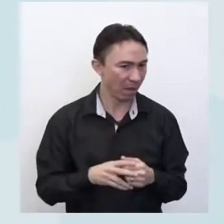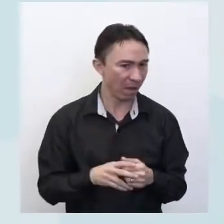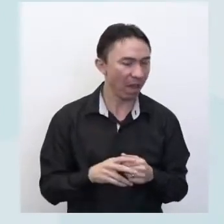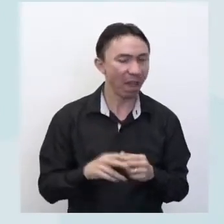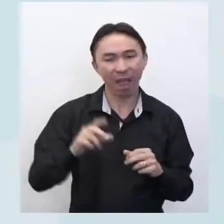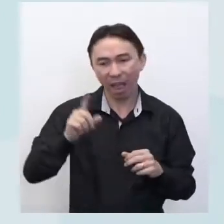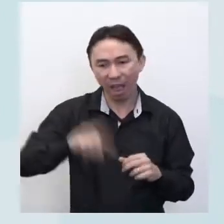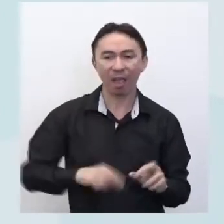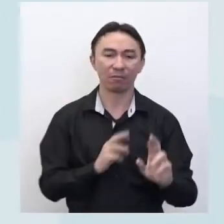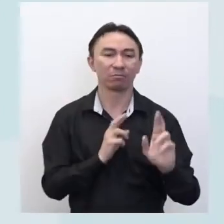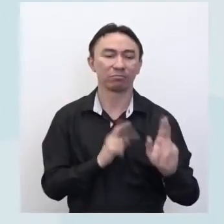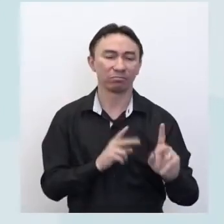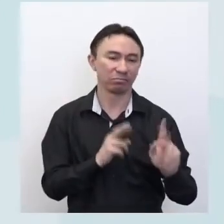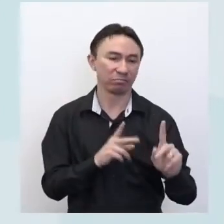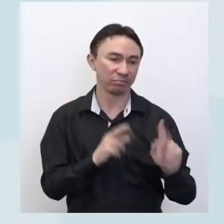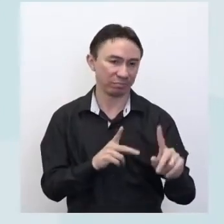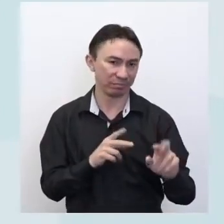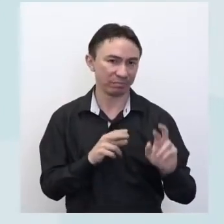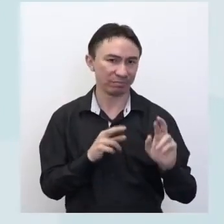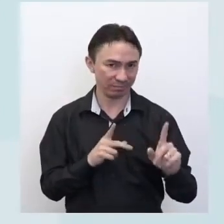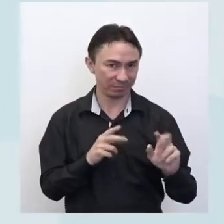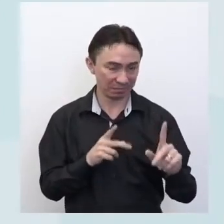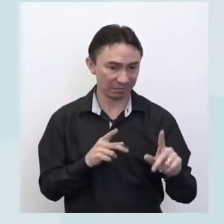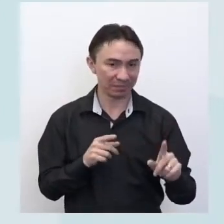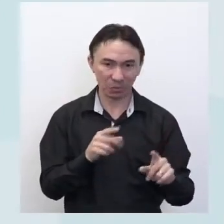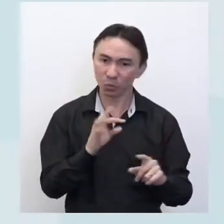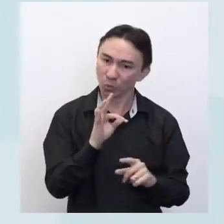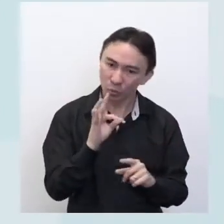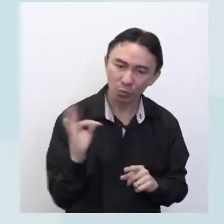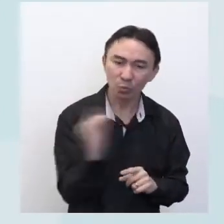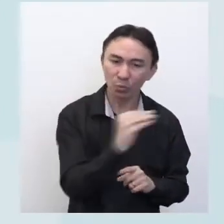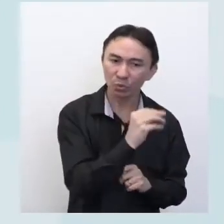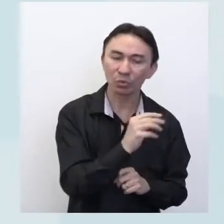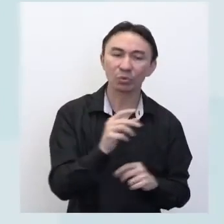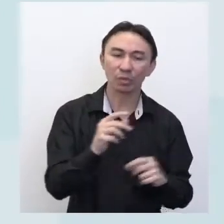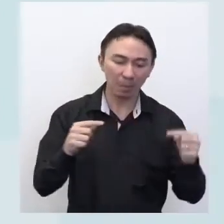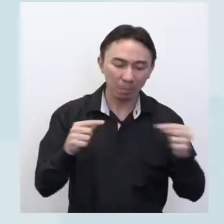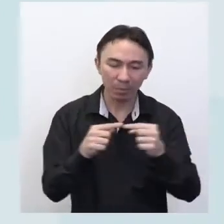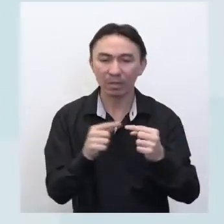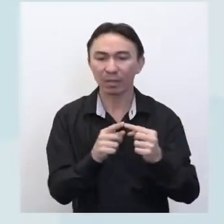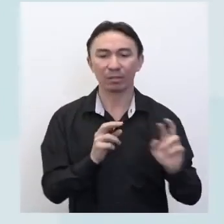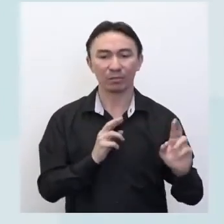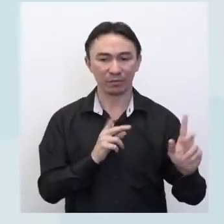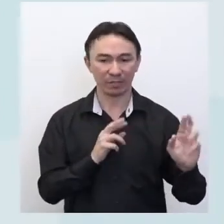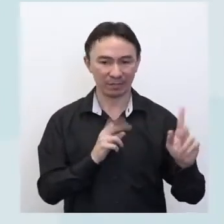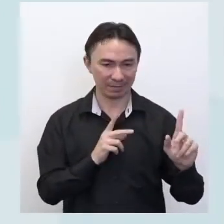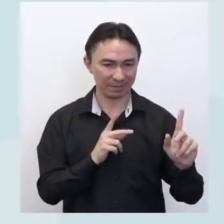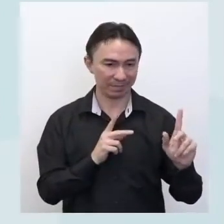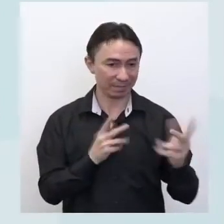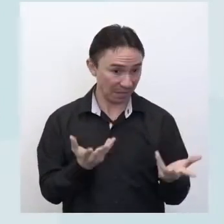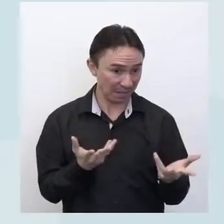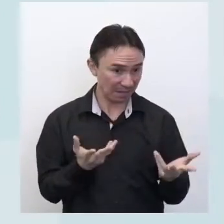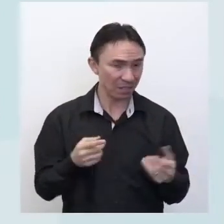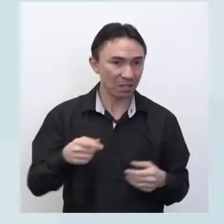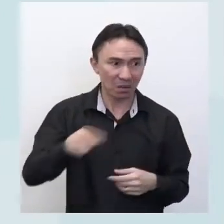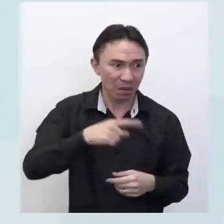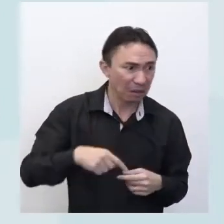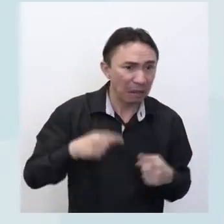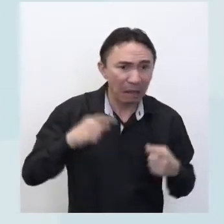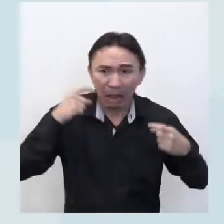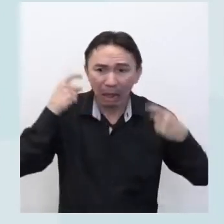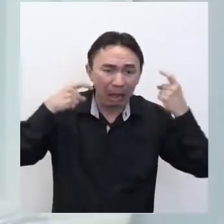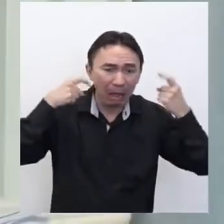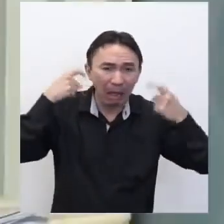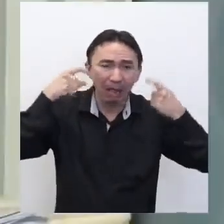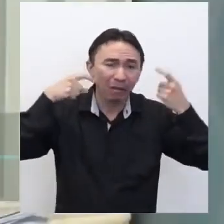que aderem ao seu pensamento, tudo isso configura as diferenças. E com essas a gente não tem que se preocupar muito,